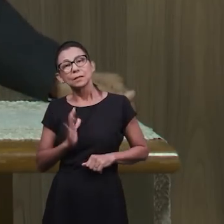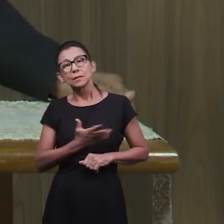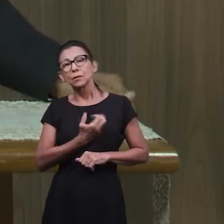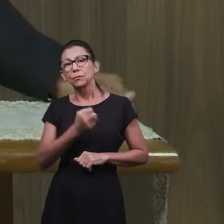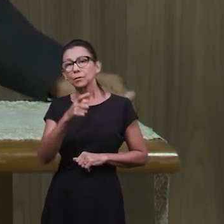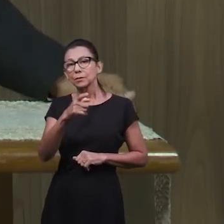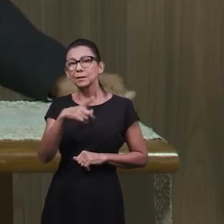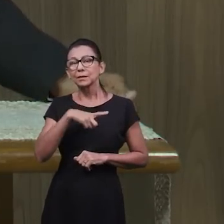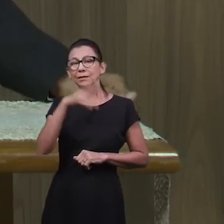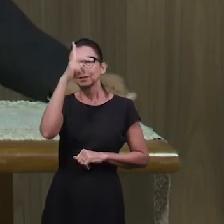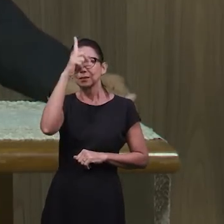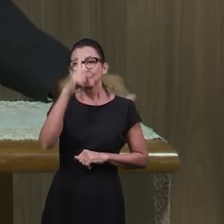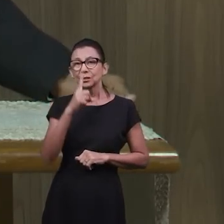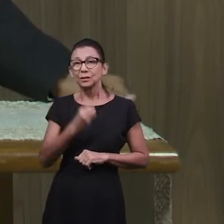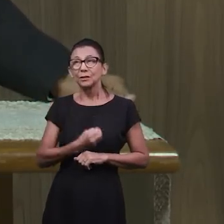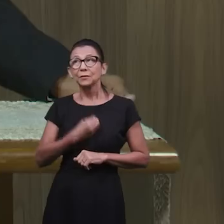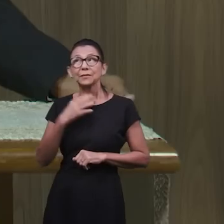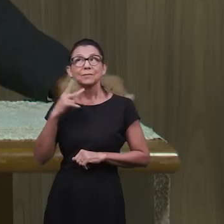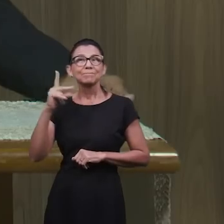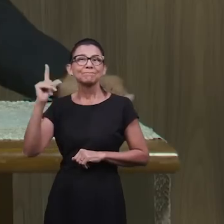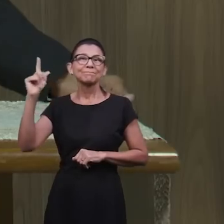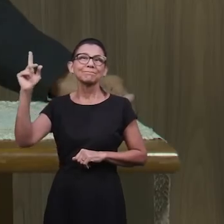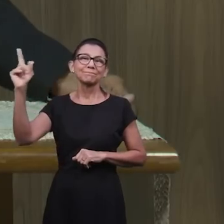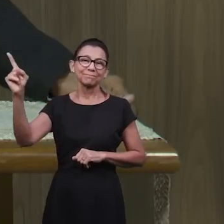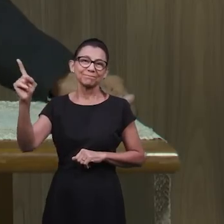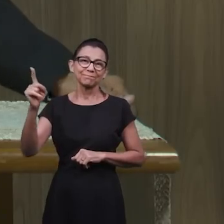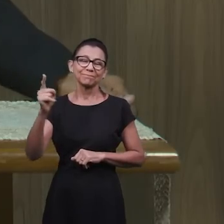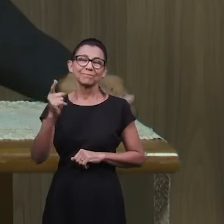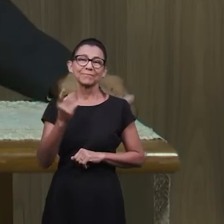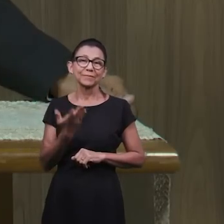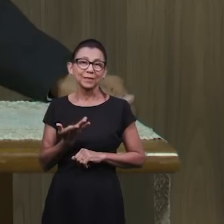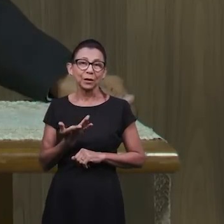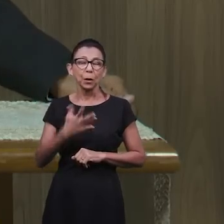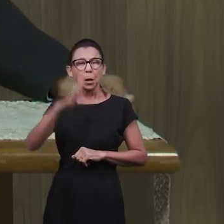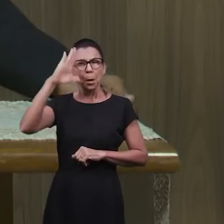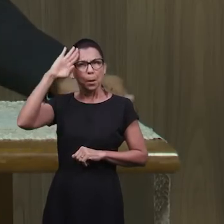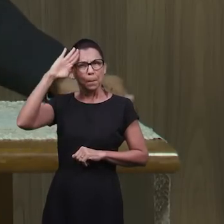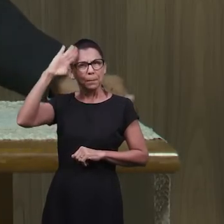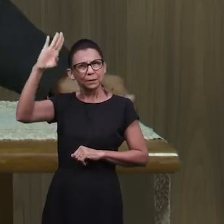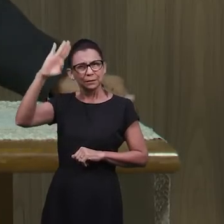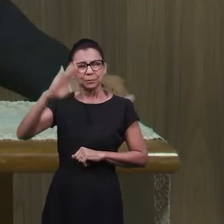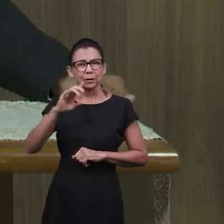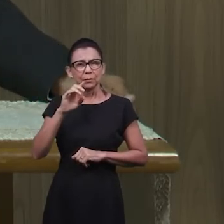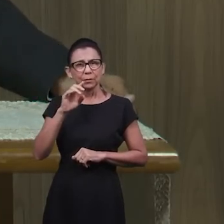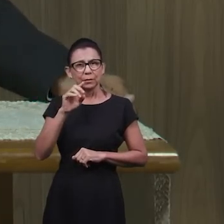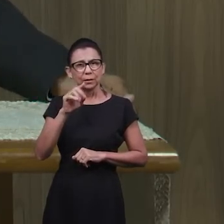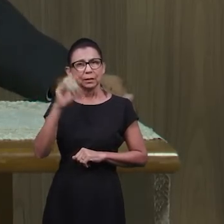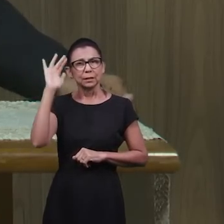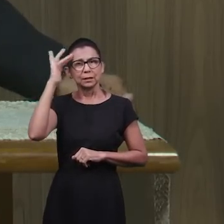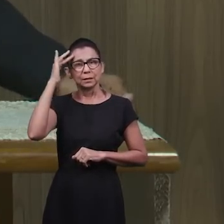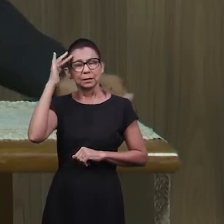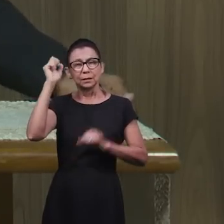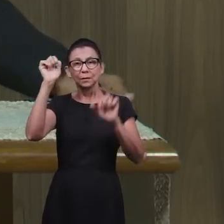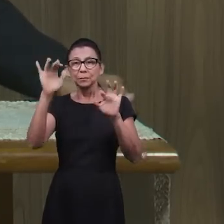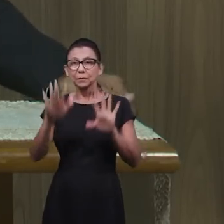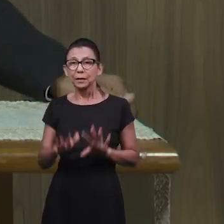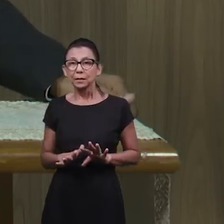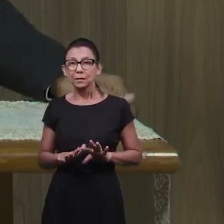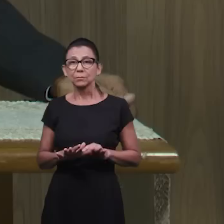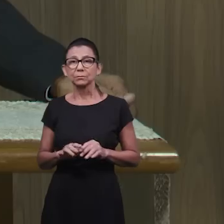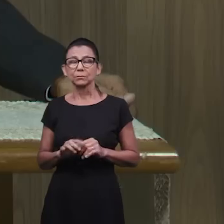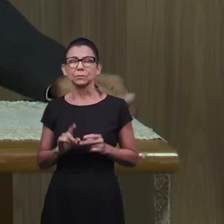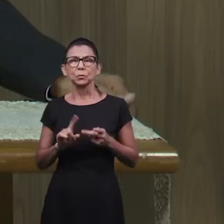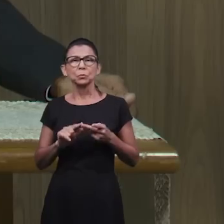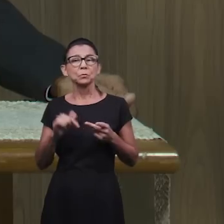Senhor falar ao nosso coração é entendermos a bênção da salvação. Seja qual for